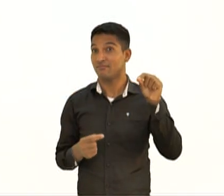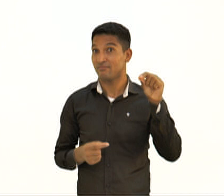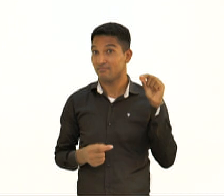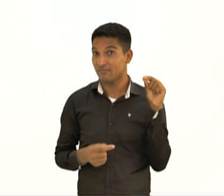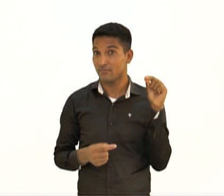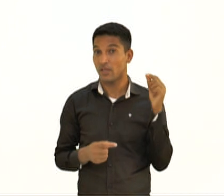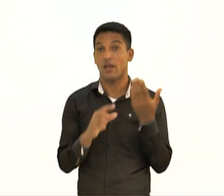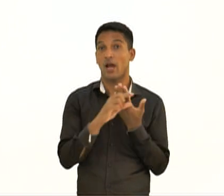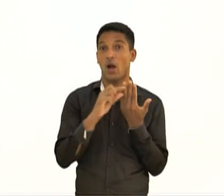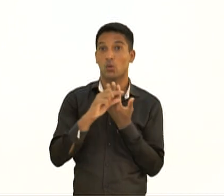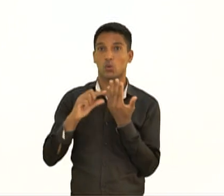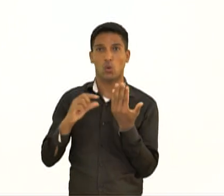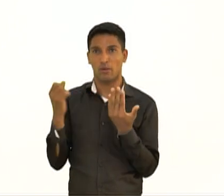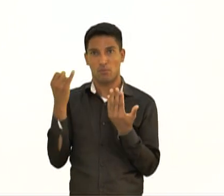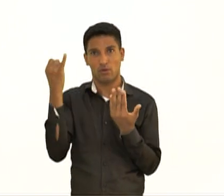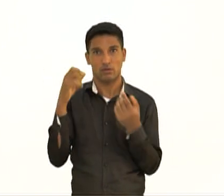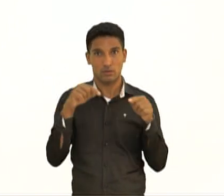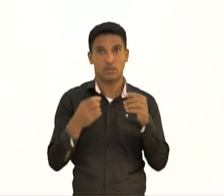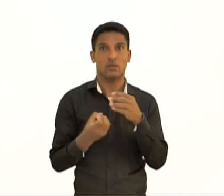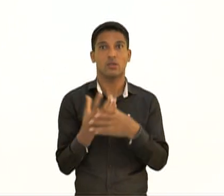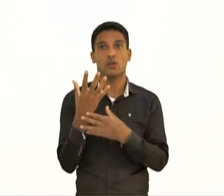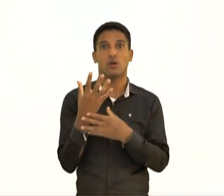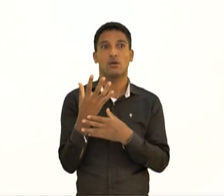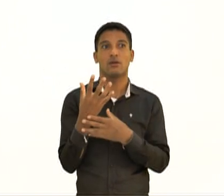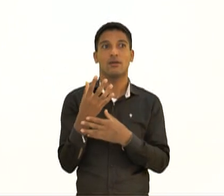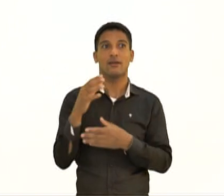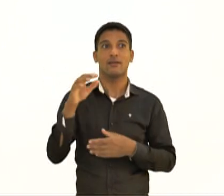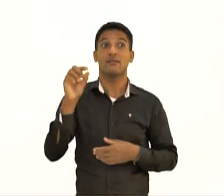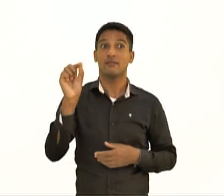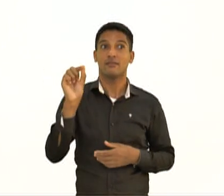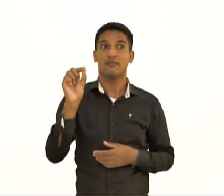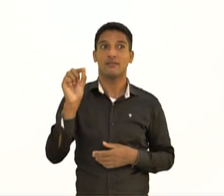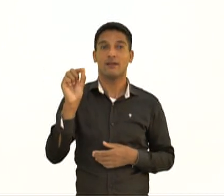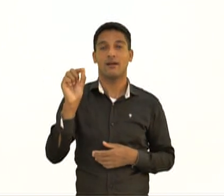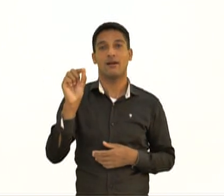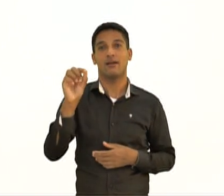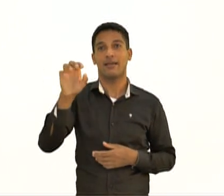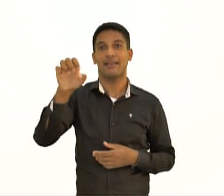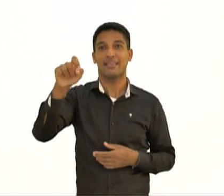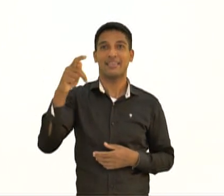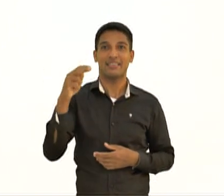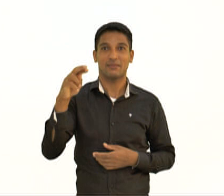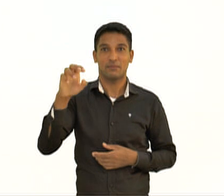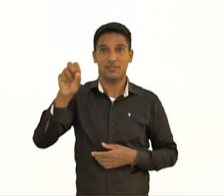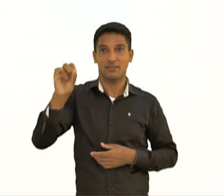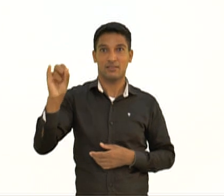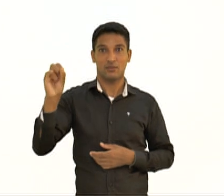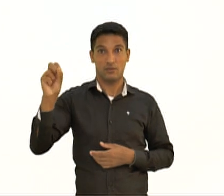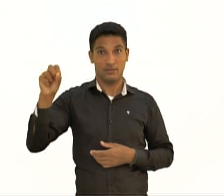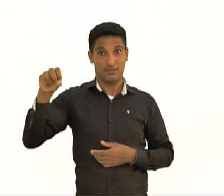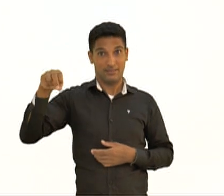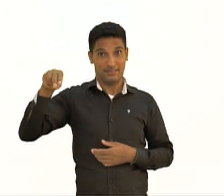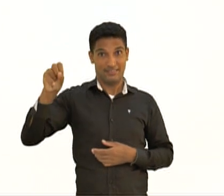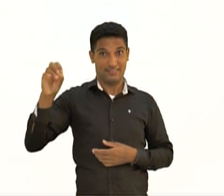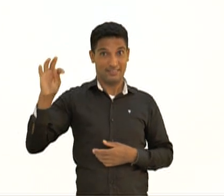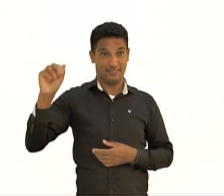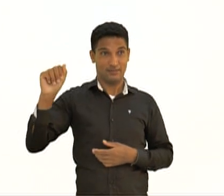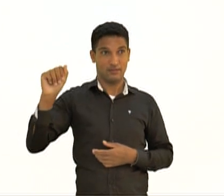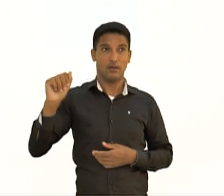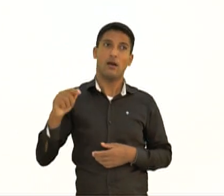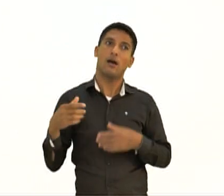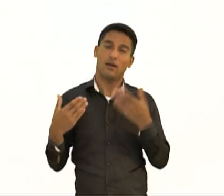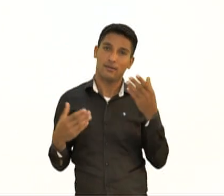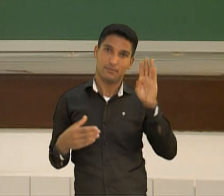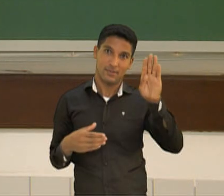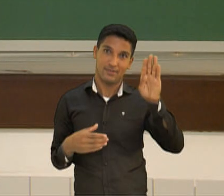para o surgimento do expressionista. Acertou quem colocou o Van Gogh e o Edvard Munch, porque os dois foram quem?